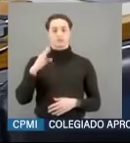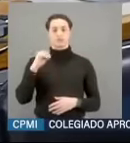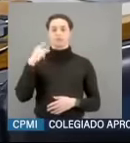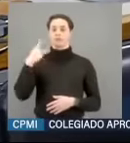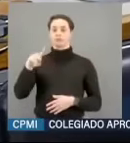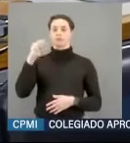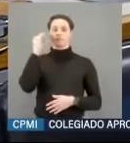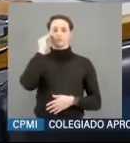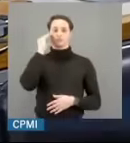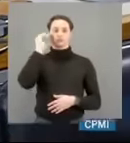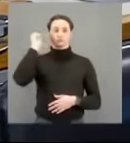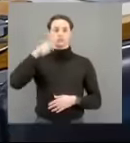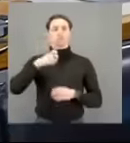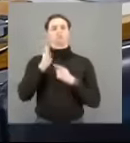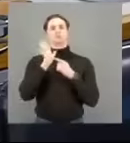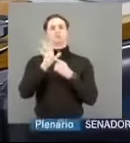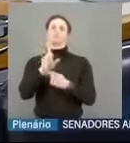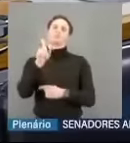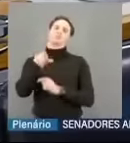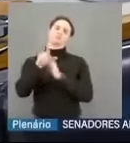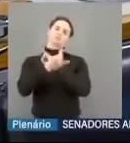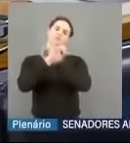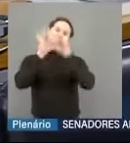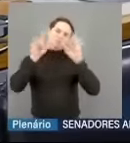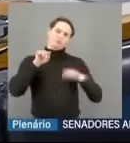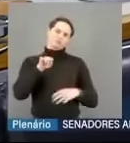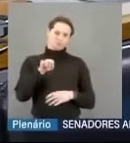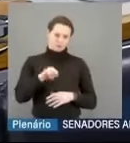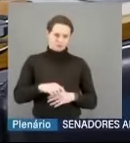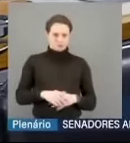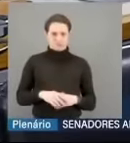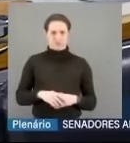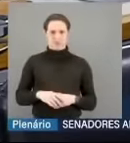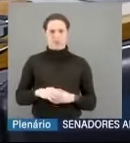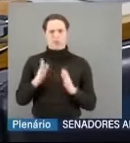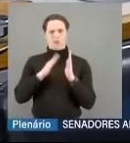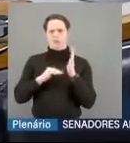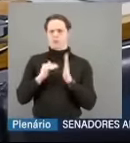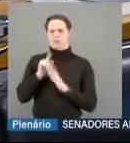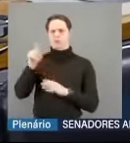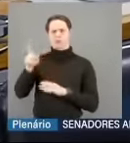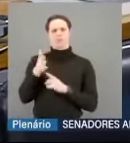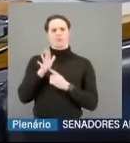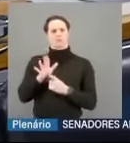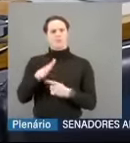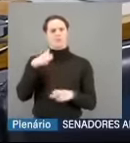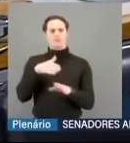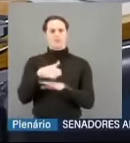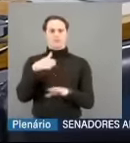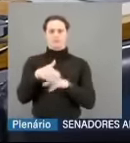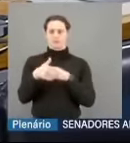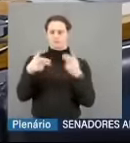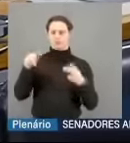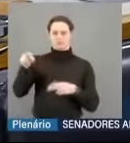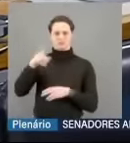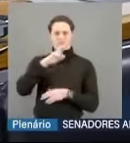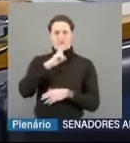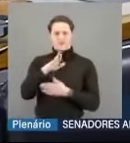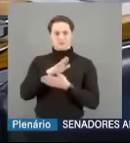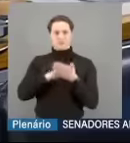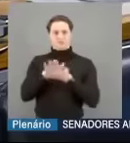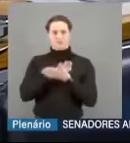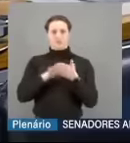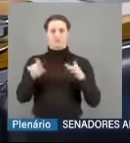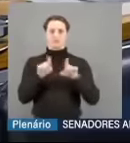celular, ele expressa objetivamente daquilo tudo que o senhor participou. E mesmo naquilo que o senhor não respondeu,